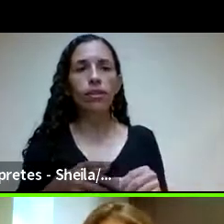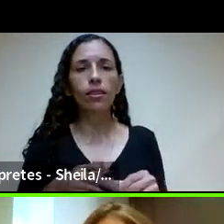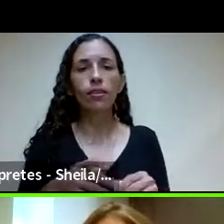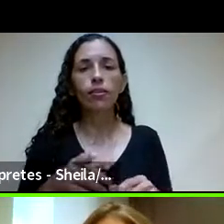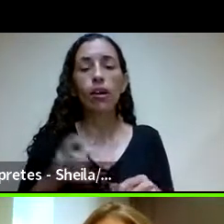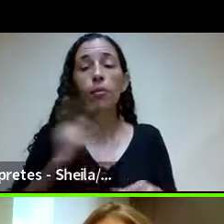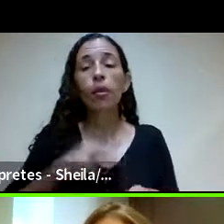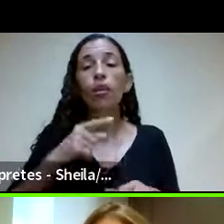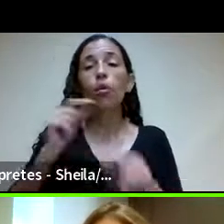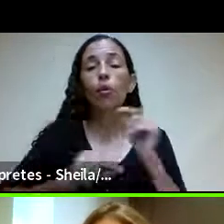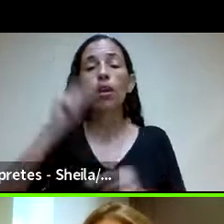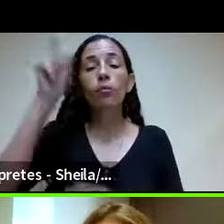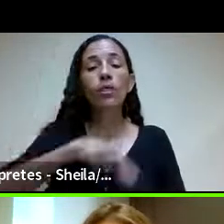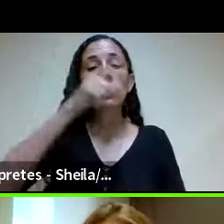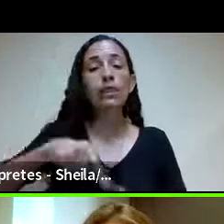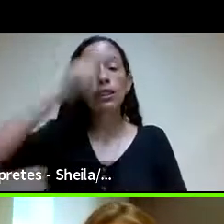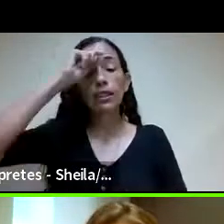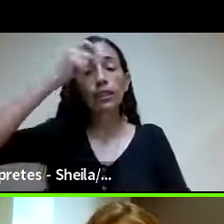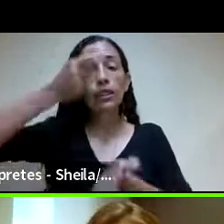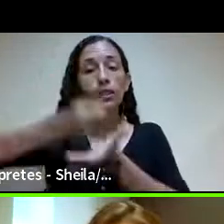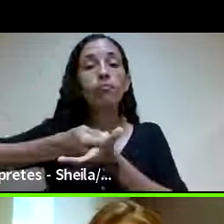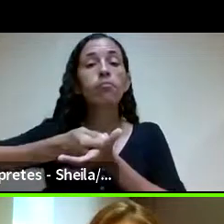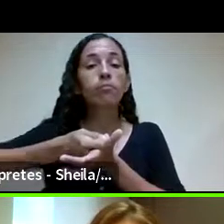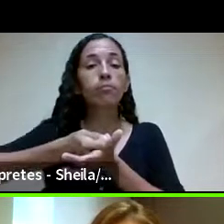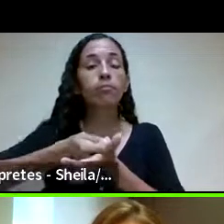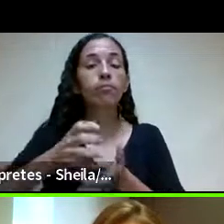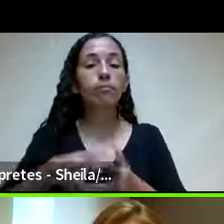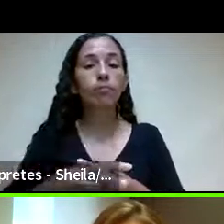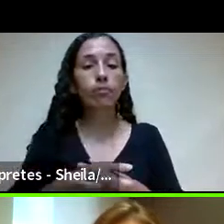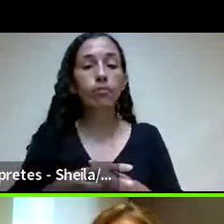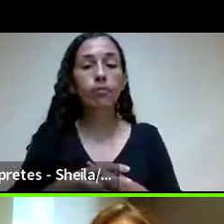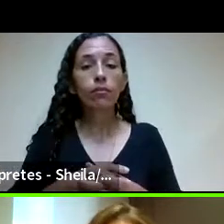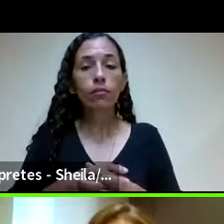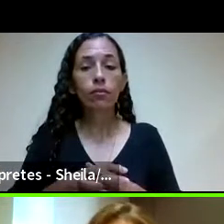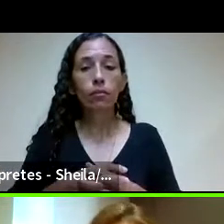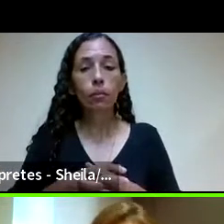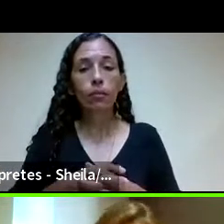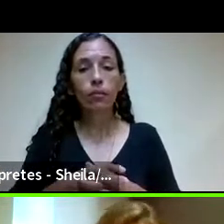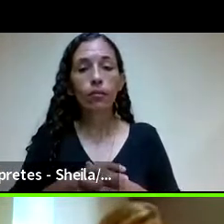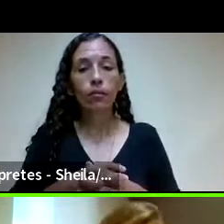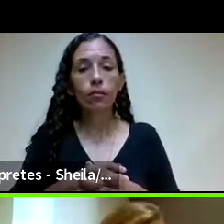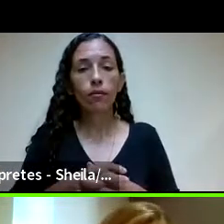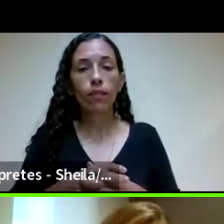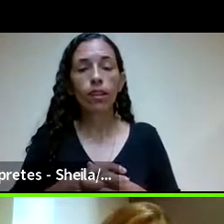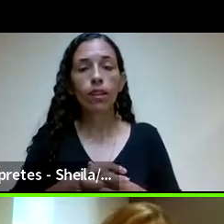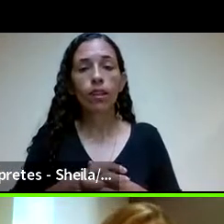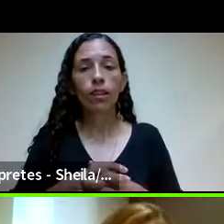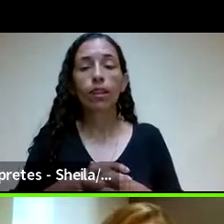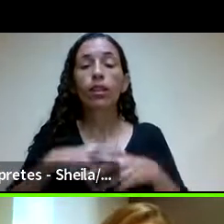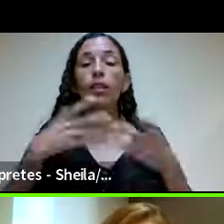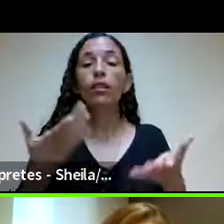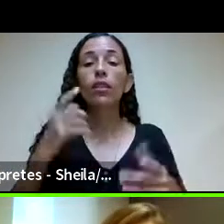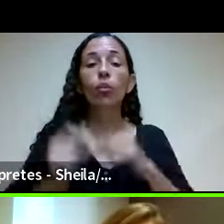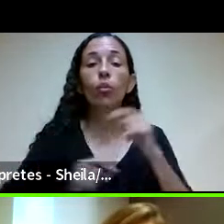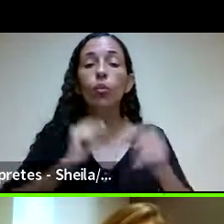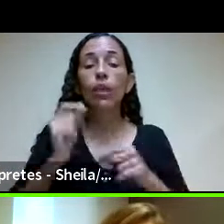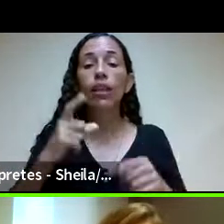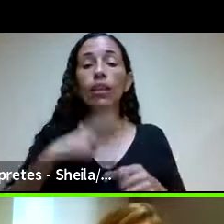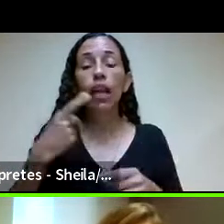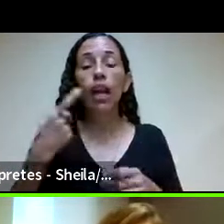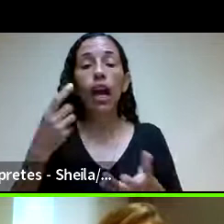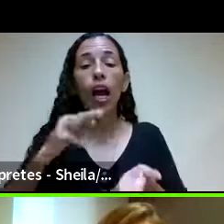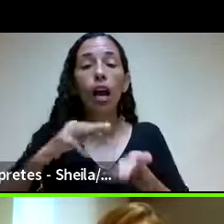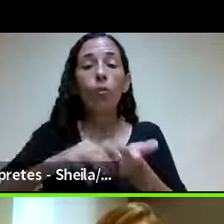julgado, constituiu dívida perante a União e já é objeto de execução fiscal, declarar a nulidade